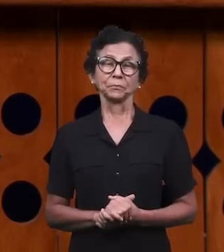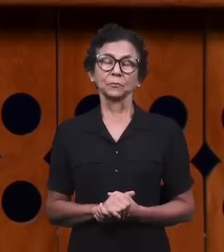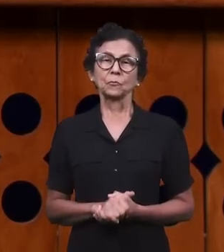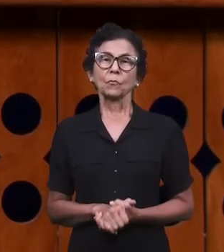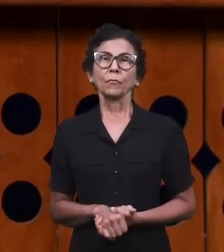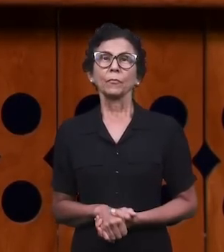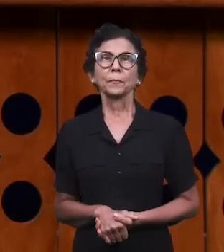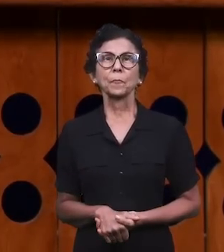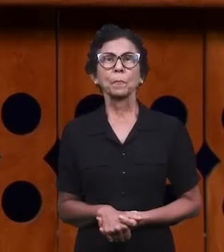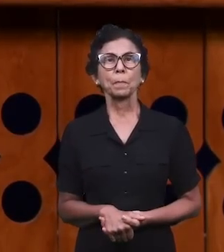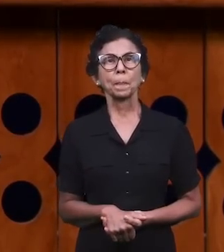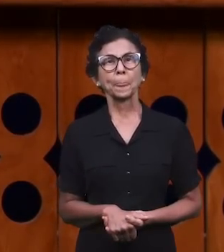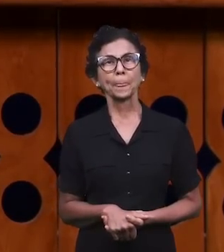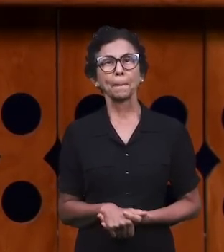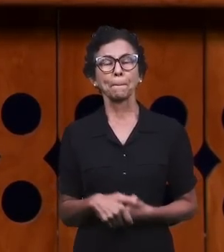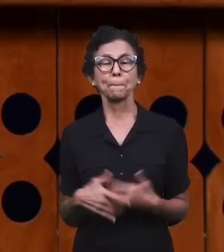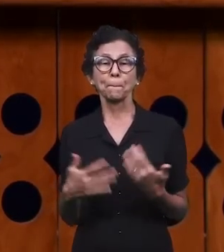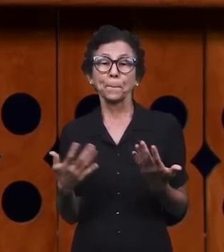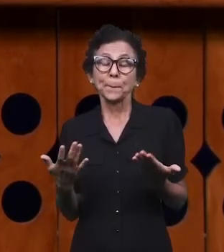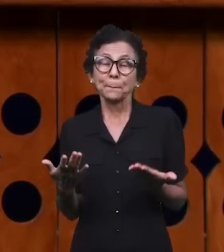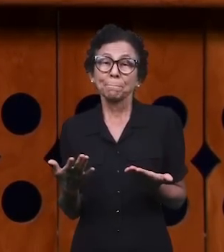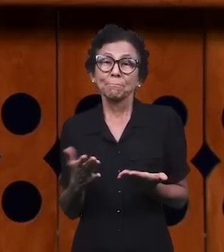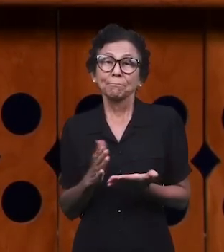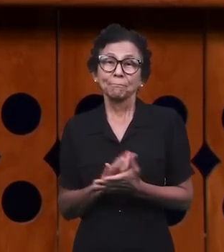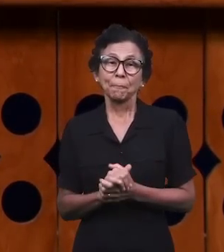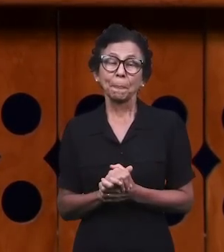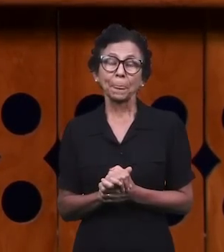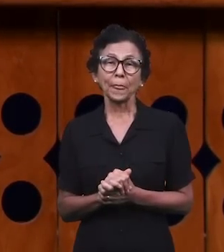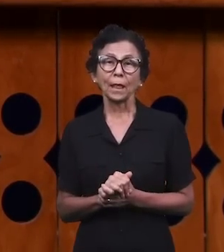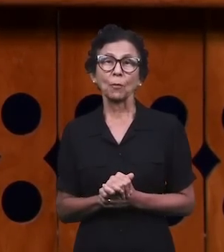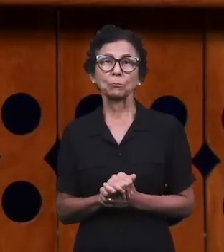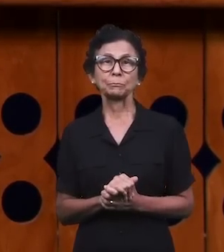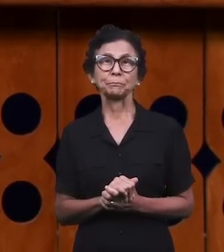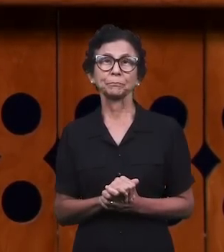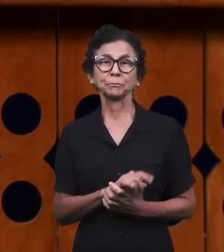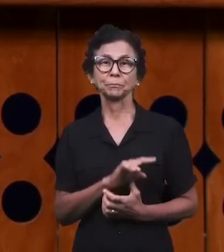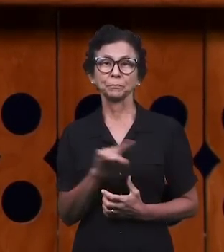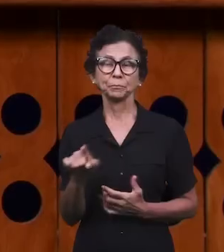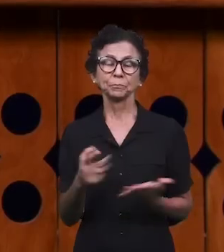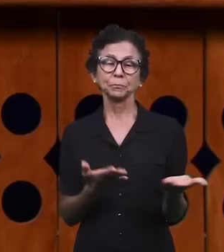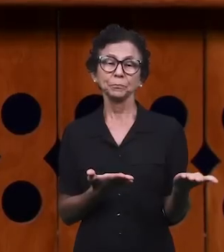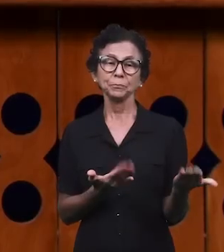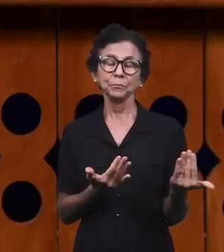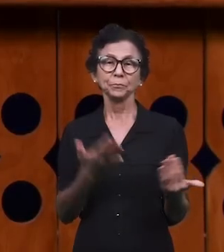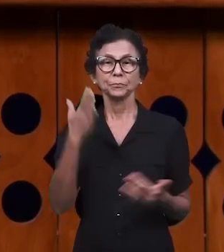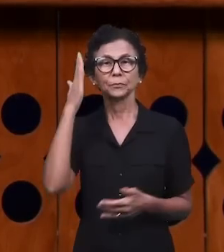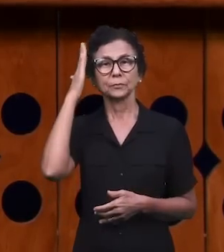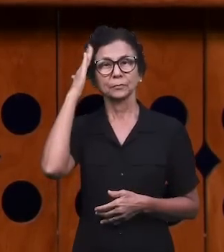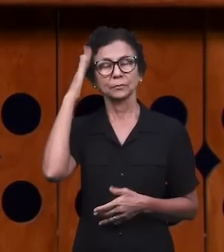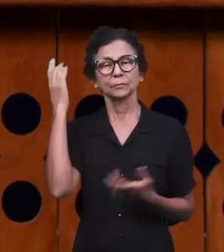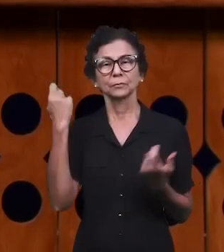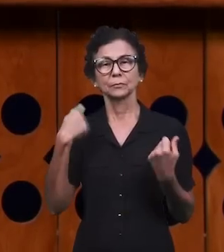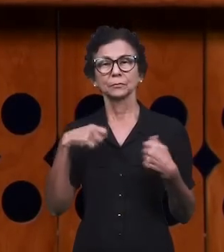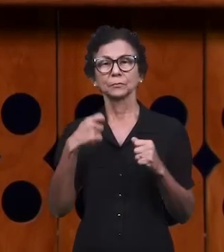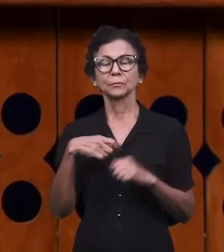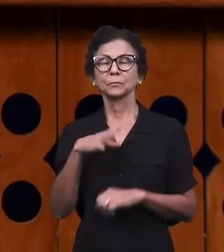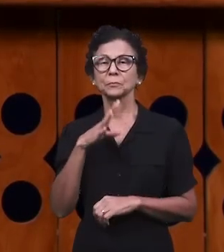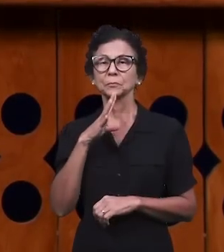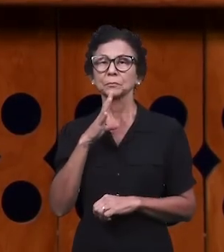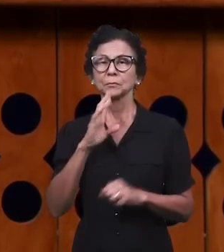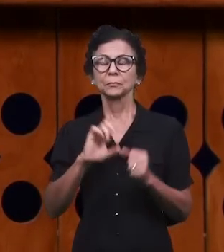para nós. Mas para que tudo isso seja entendido pelos jovens, nós precisamos conhecer esse mistério.